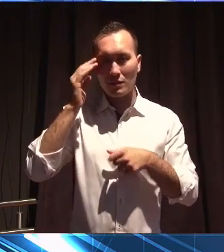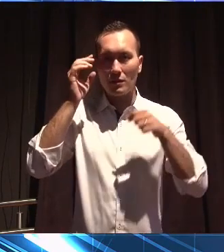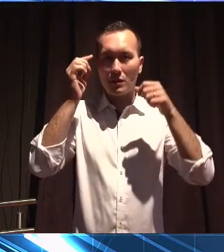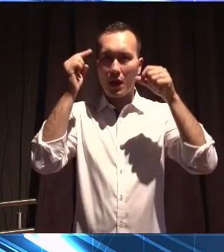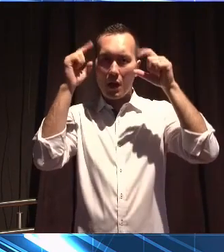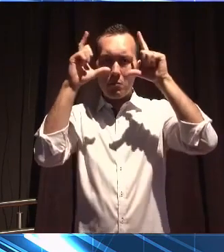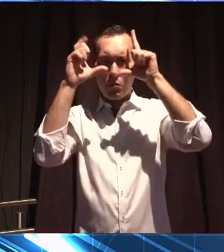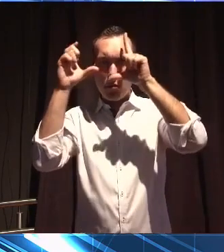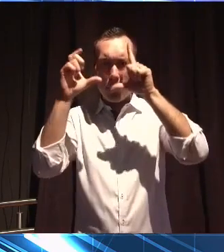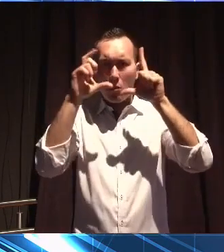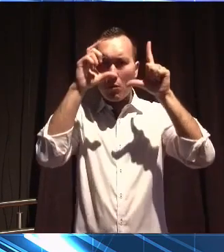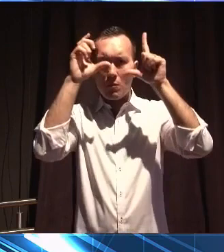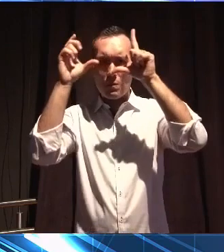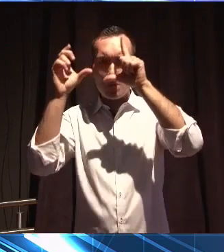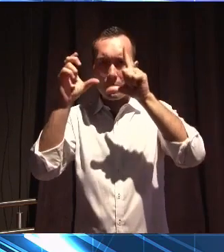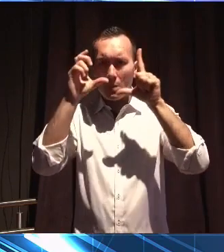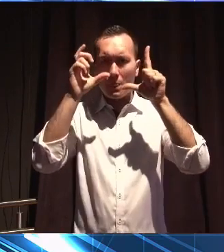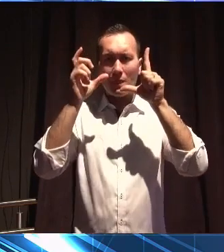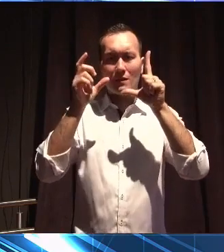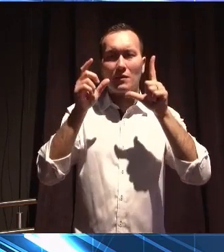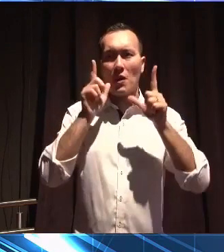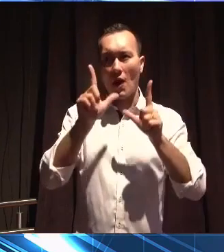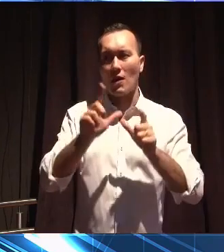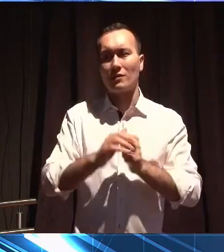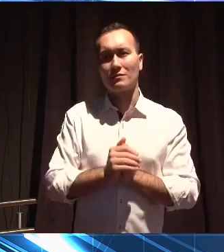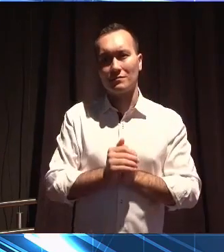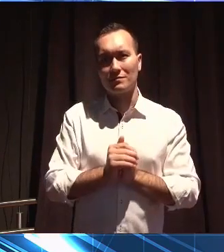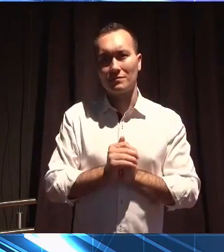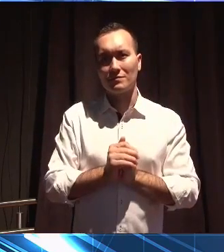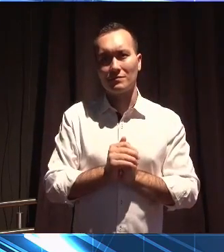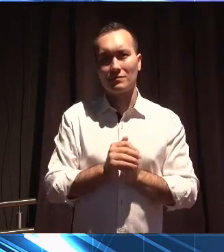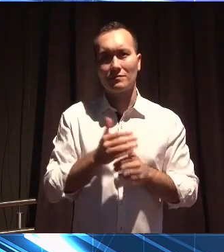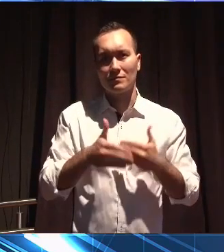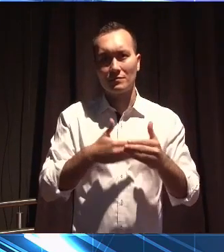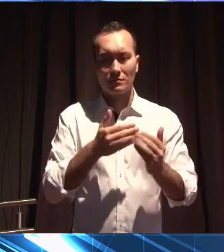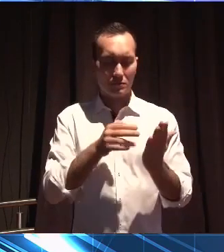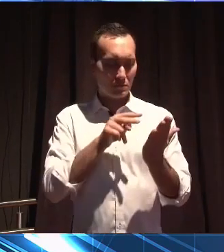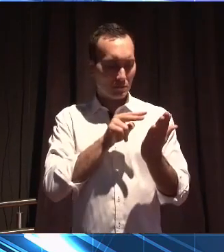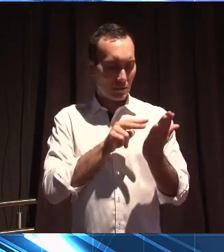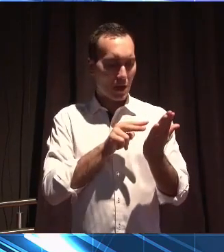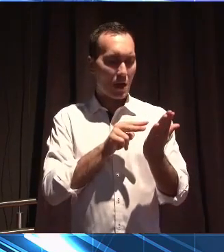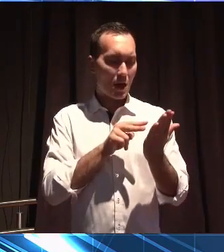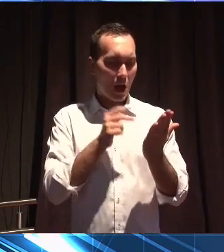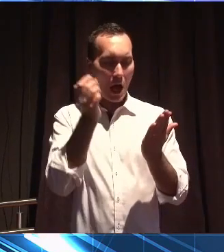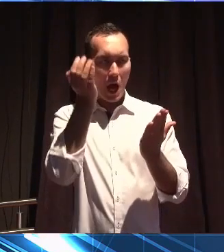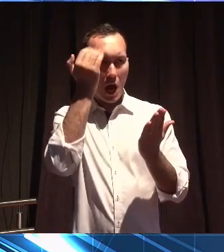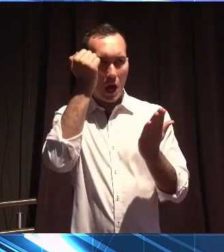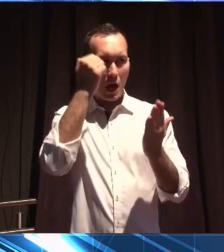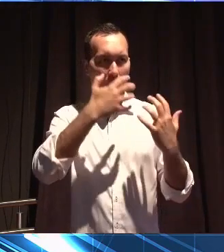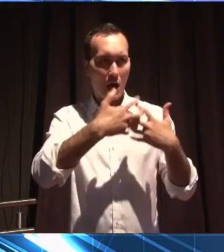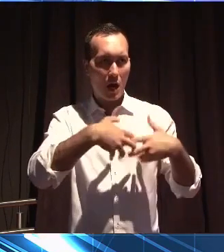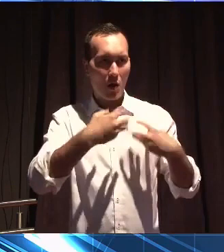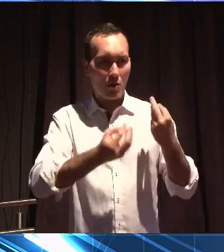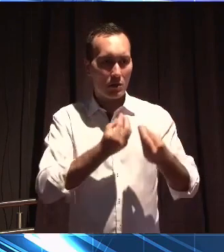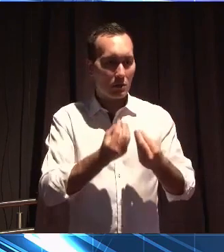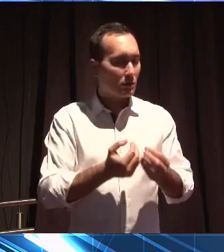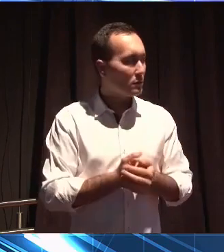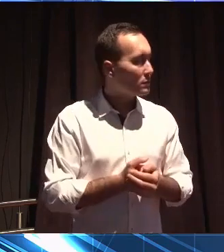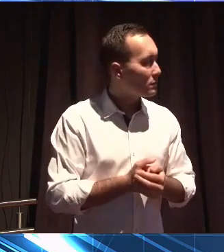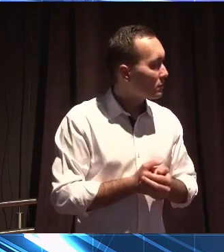exemplos também são os implantes cocleares, então, especialmente, por exemplo, para a questão de audição, que é um clássico que a gente vê no nosso dia a dia